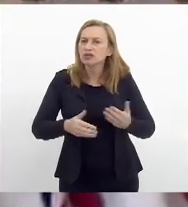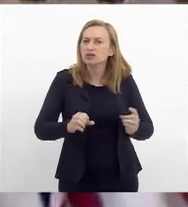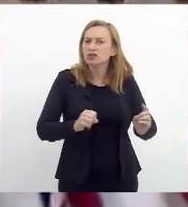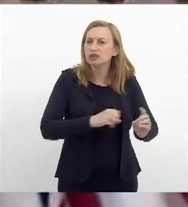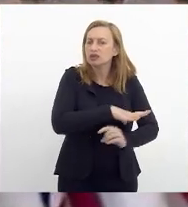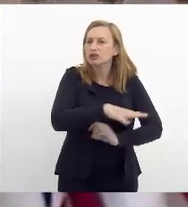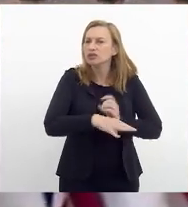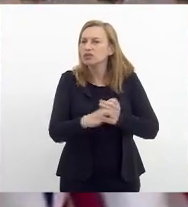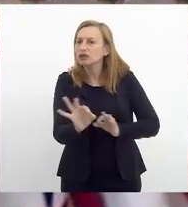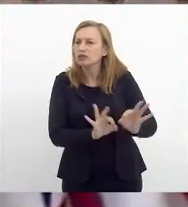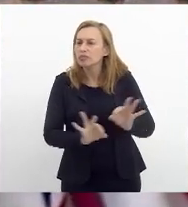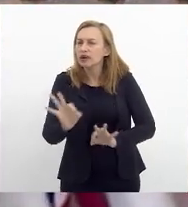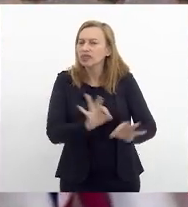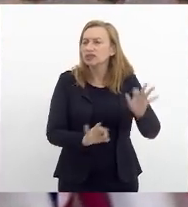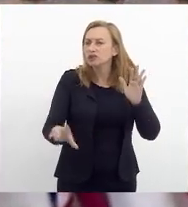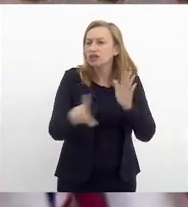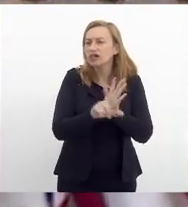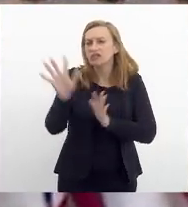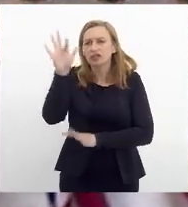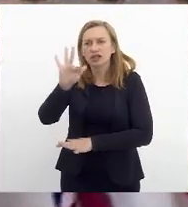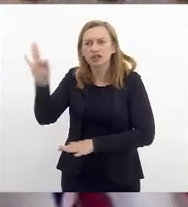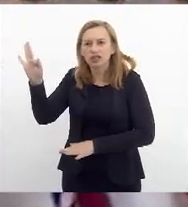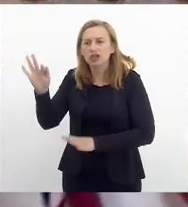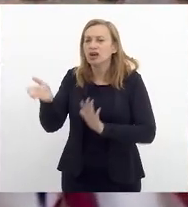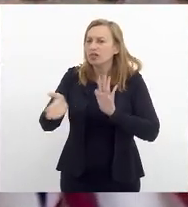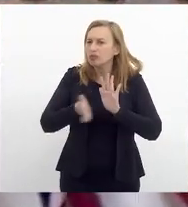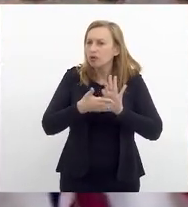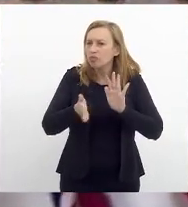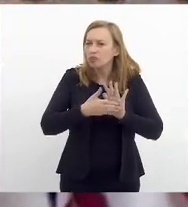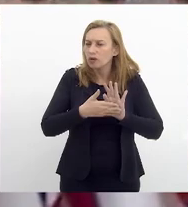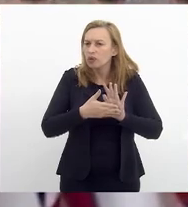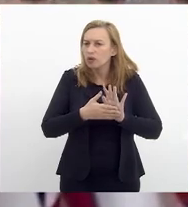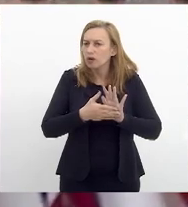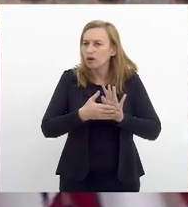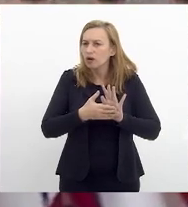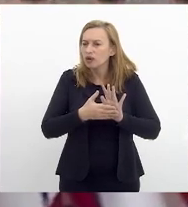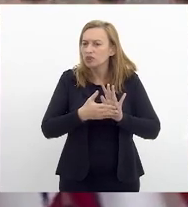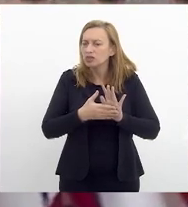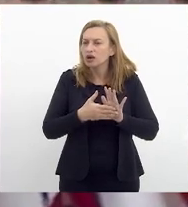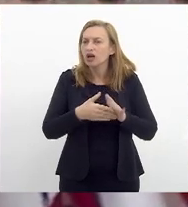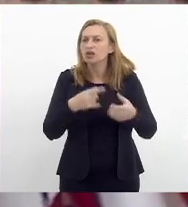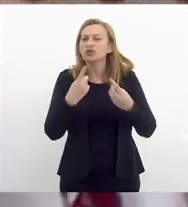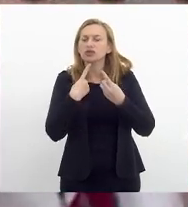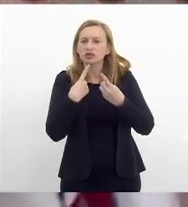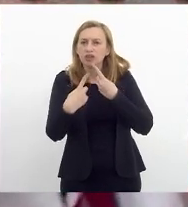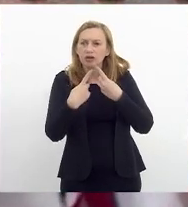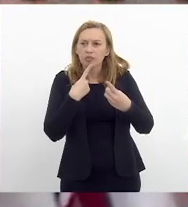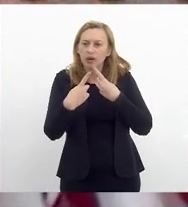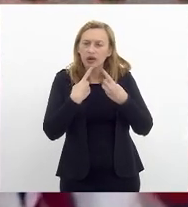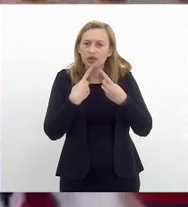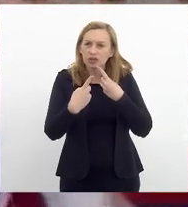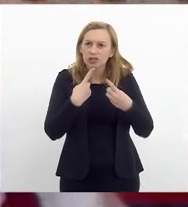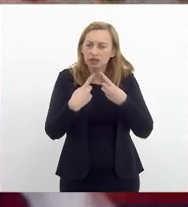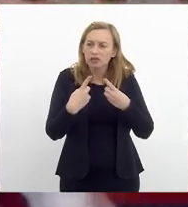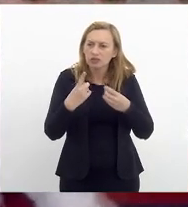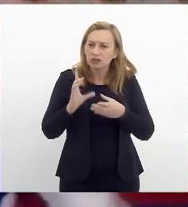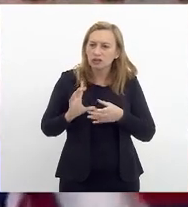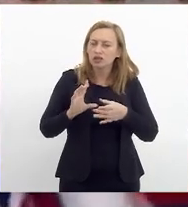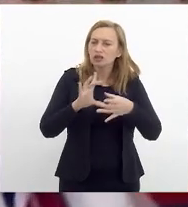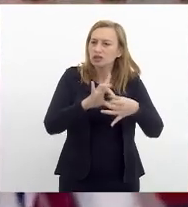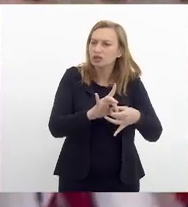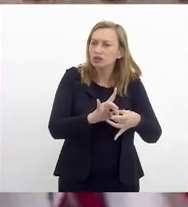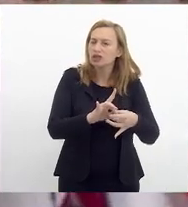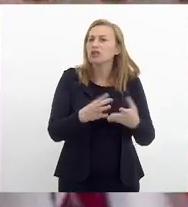elaboração da lei federal, a proposta de realização de ciclo de debate para sua implementação em